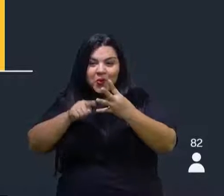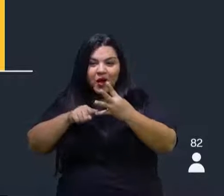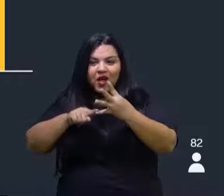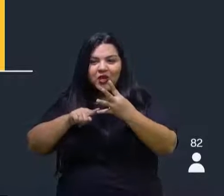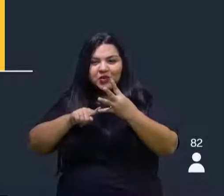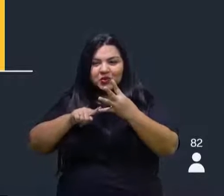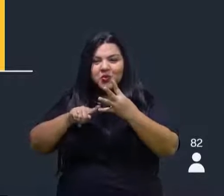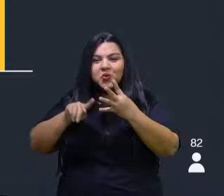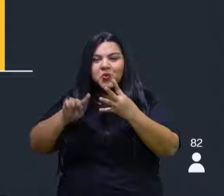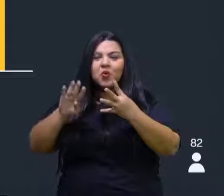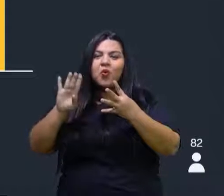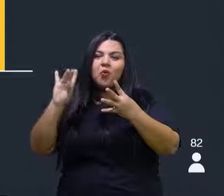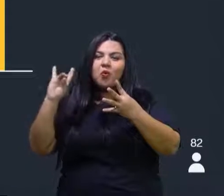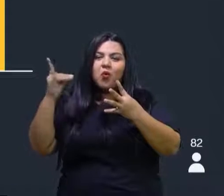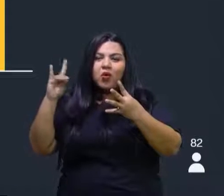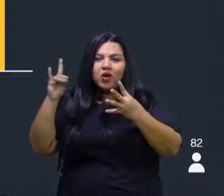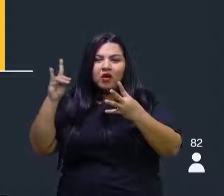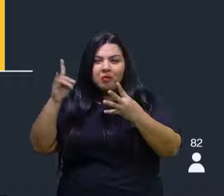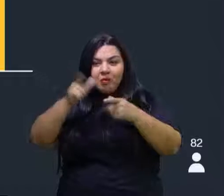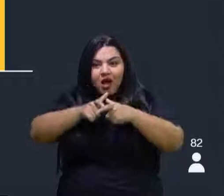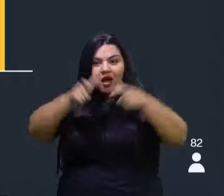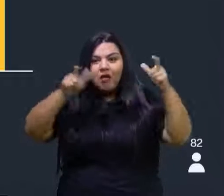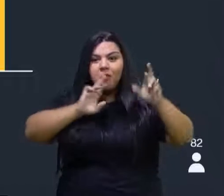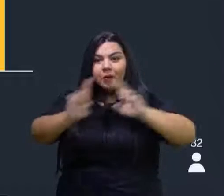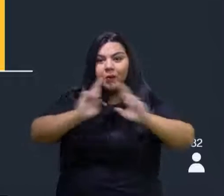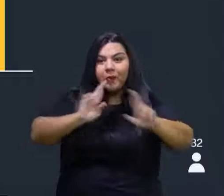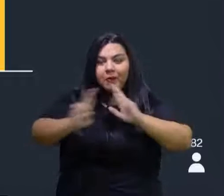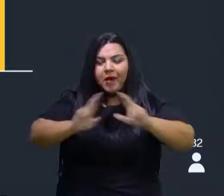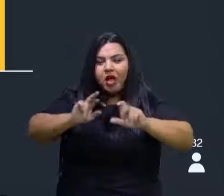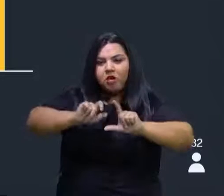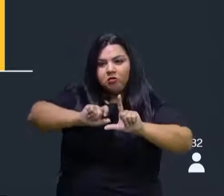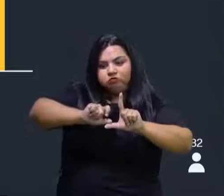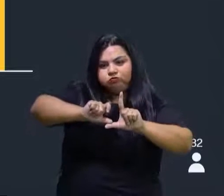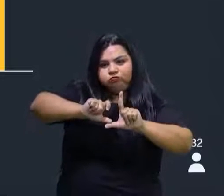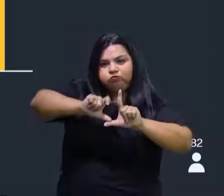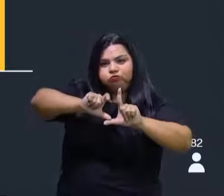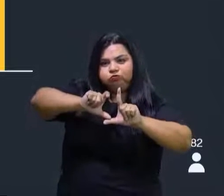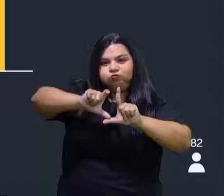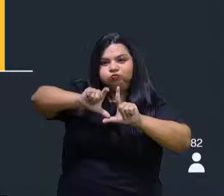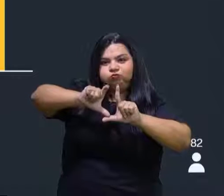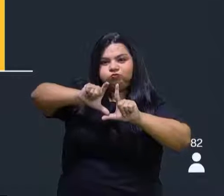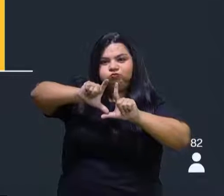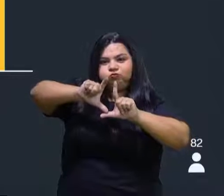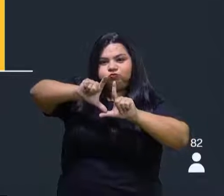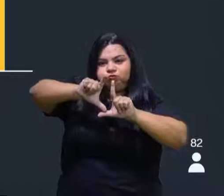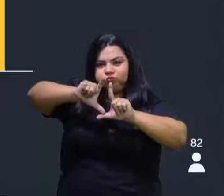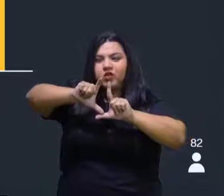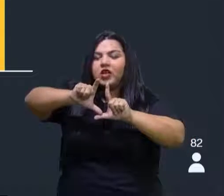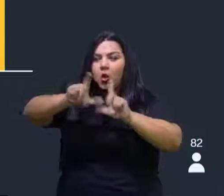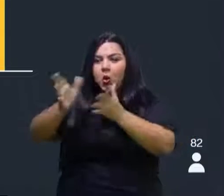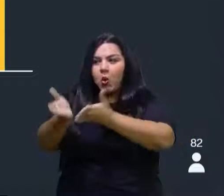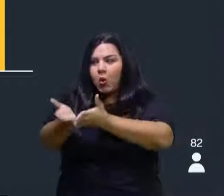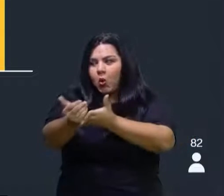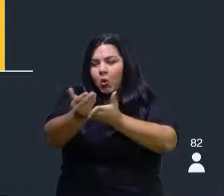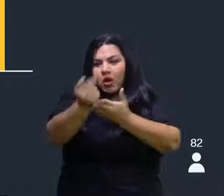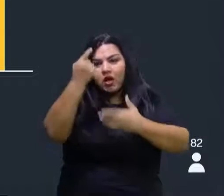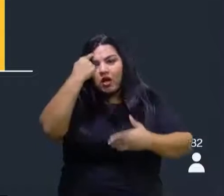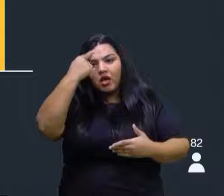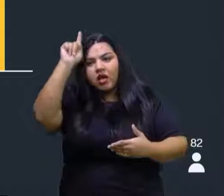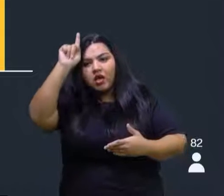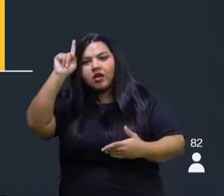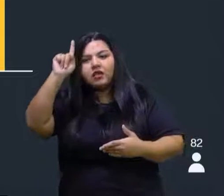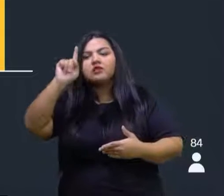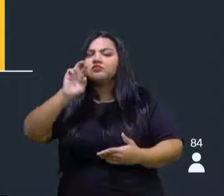mais de vocês forem respondendo, mais essas respostas aí a gente vai tendo um resultado, uma tabulação. E a ideia, gente,